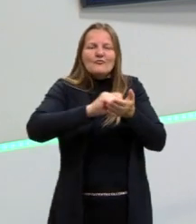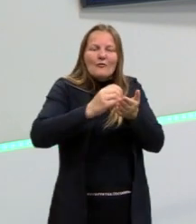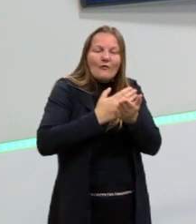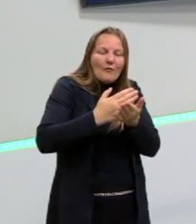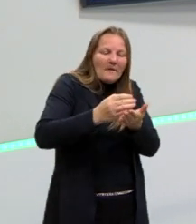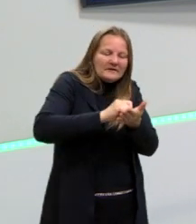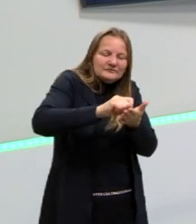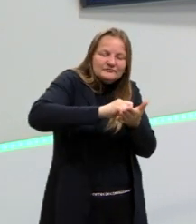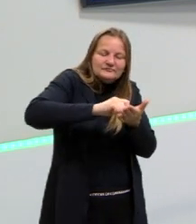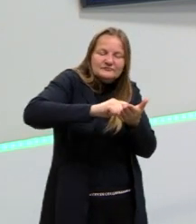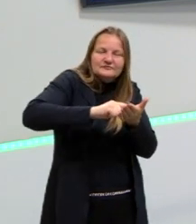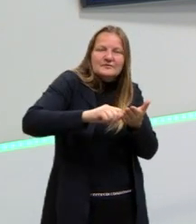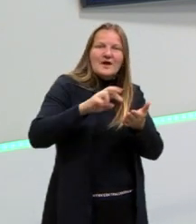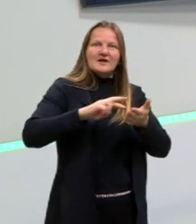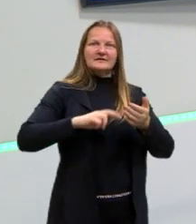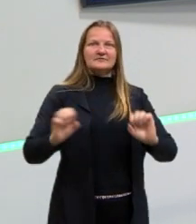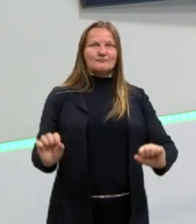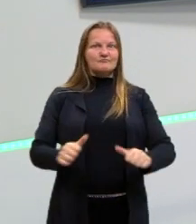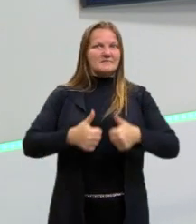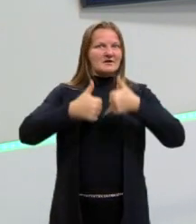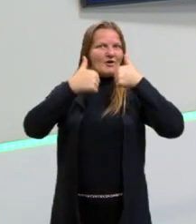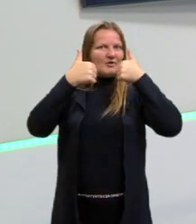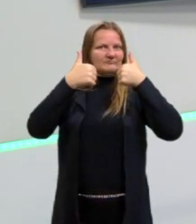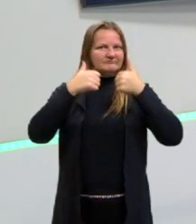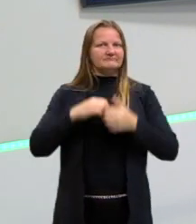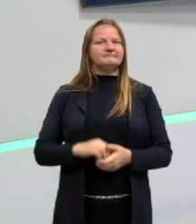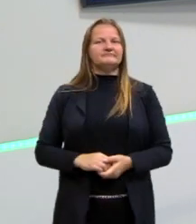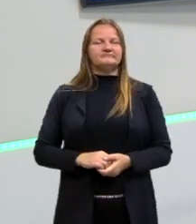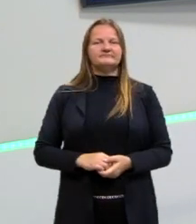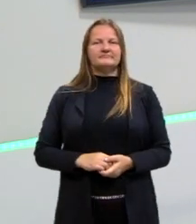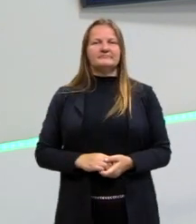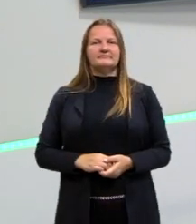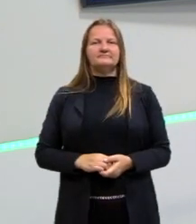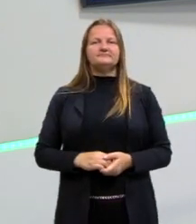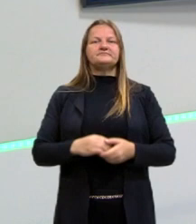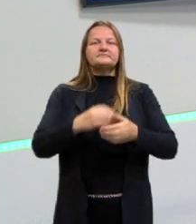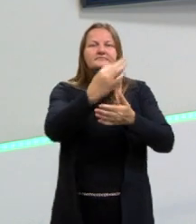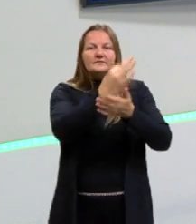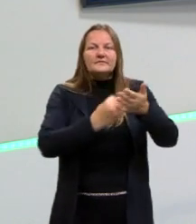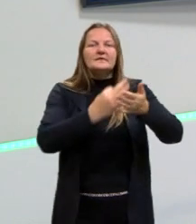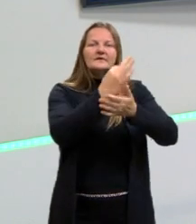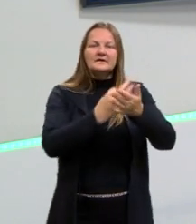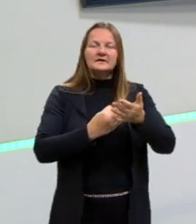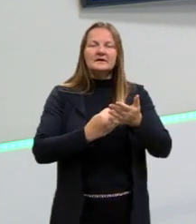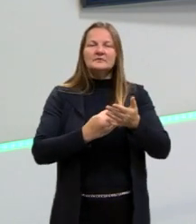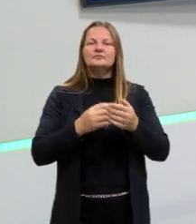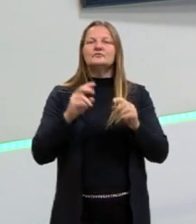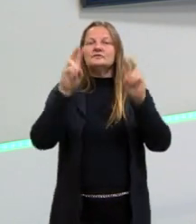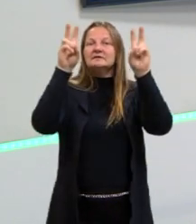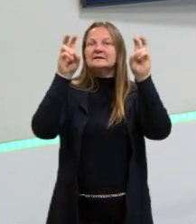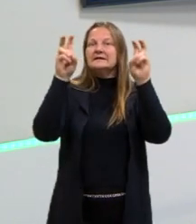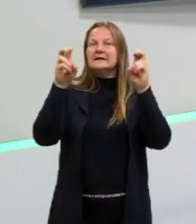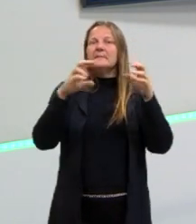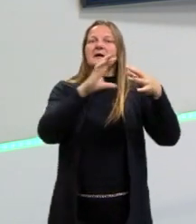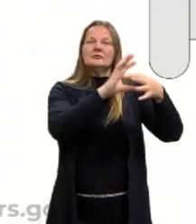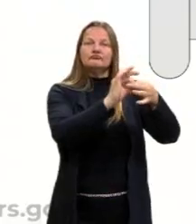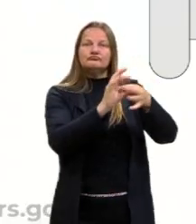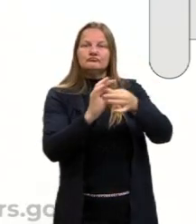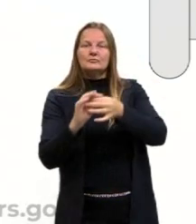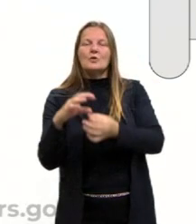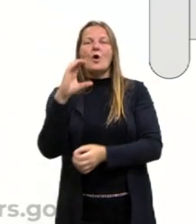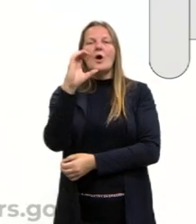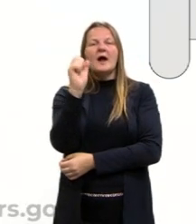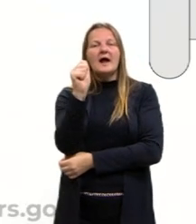nossa redação da melhor forma possível. E esses textos, eles tratam sempre de temas